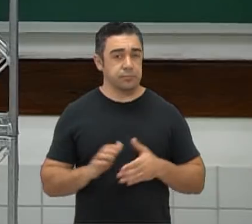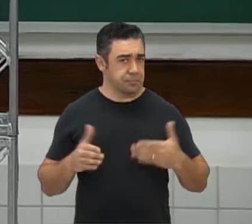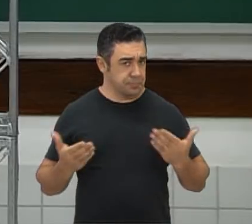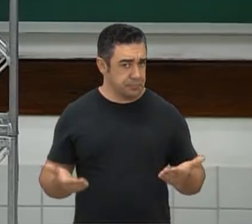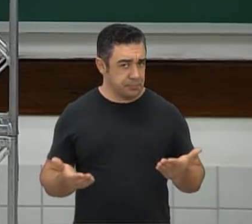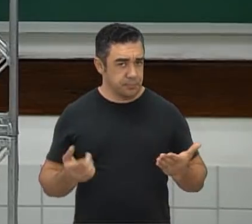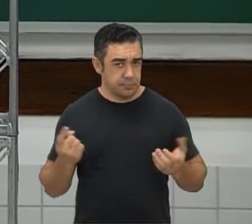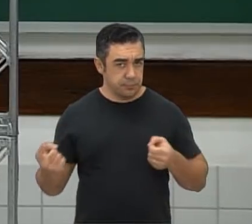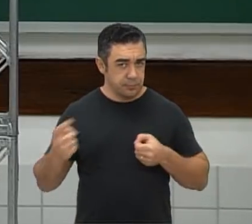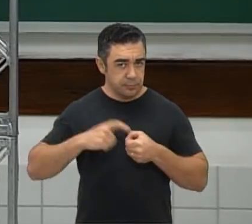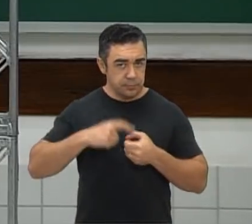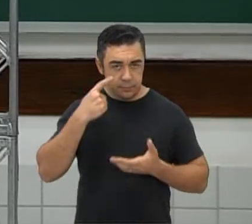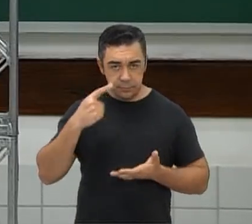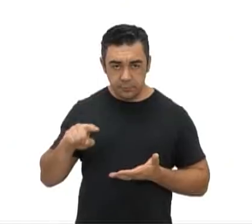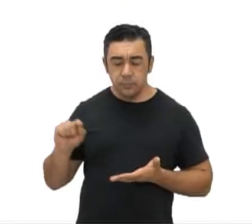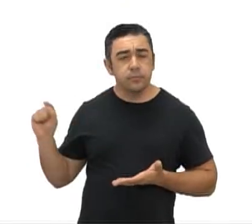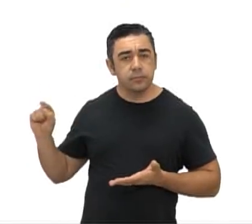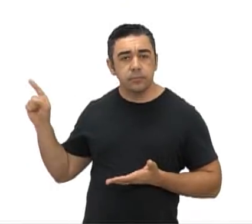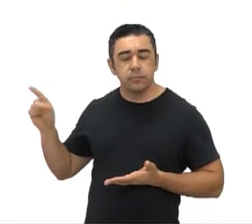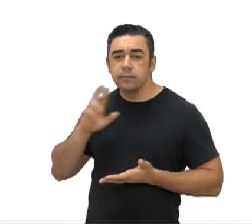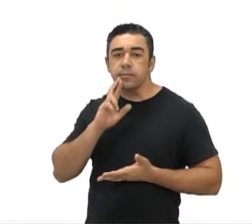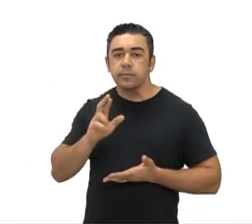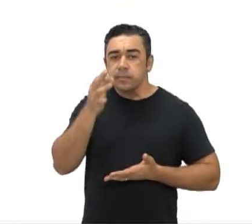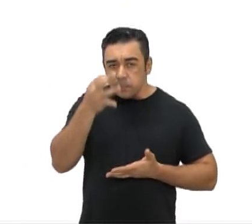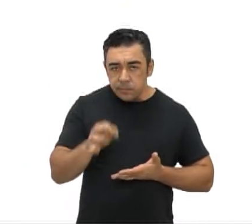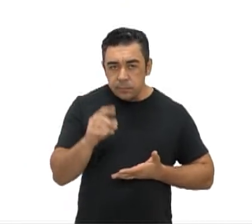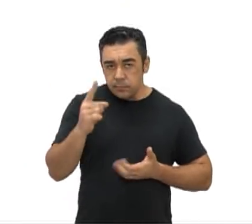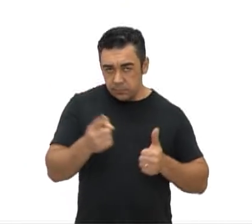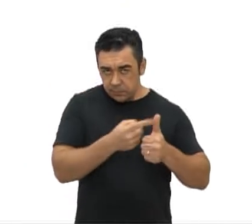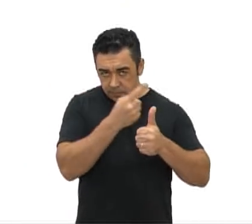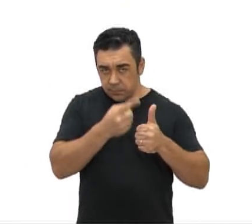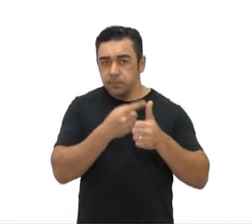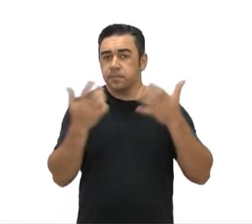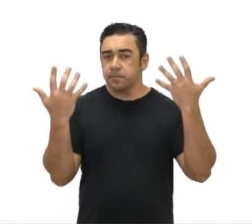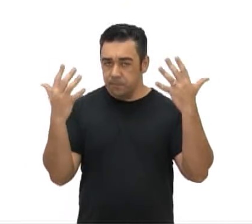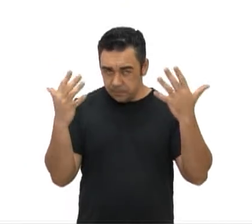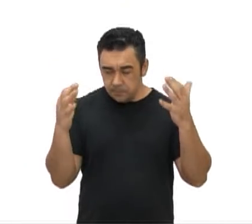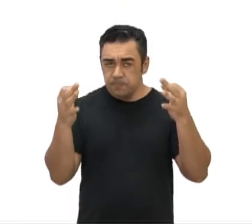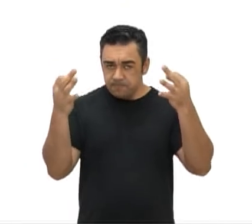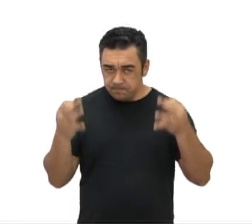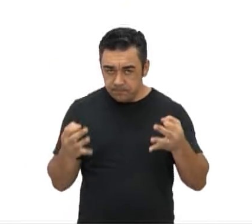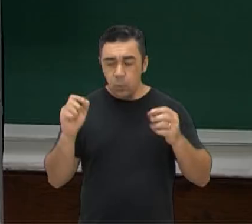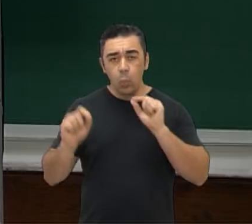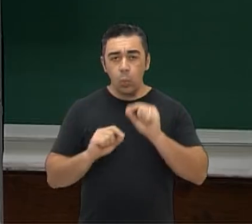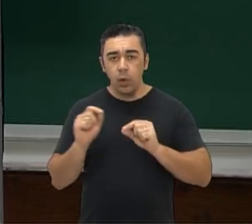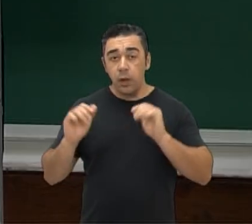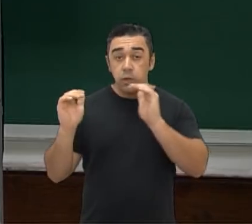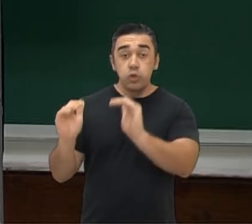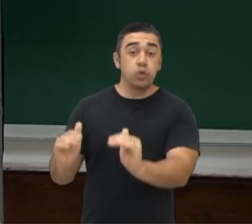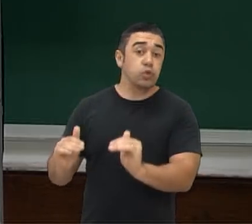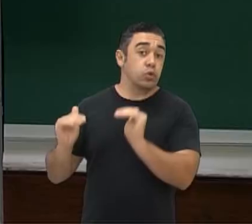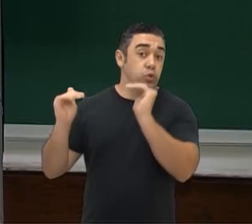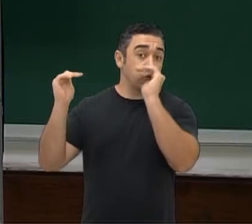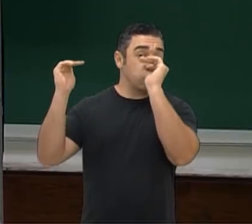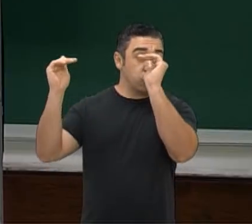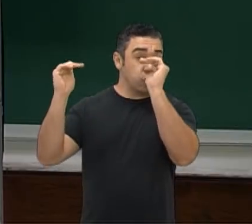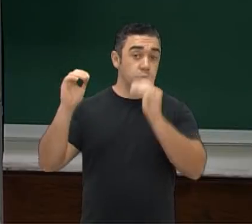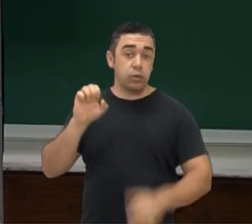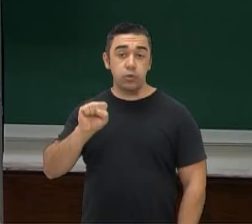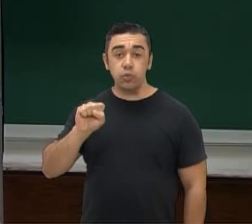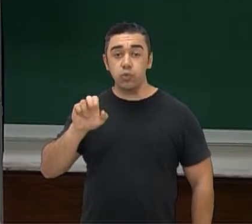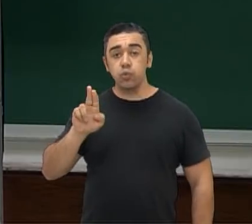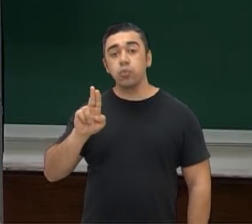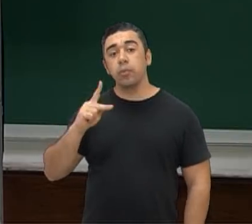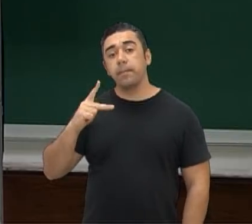Então, pessoal, retornando, olha lá, quem marcou a primeira alternativa, parabéns, acertou, Nós temos um grau comparativo relativo